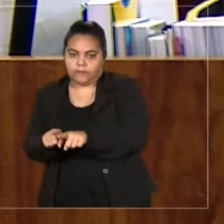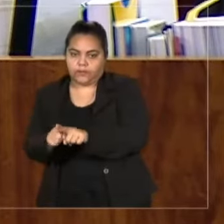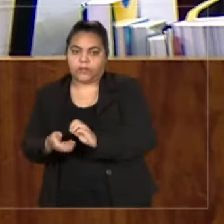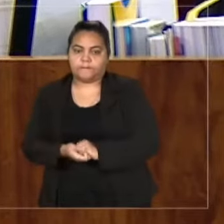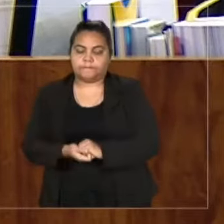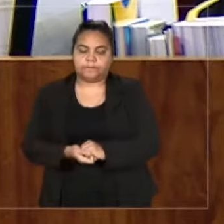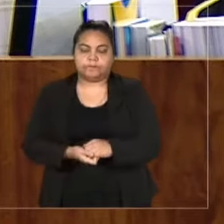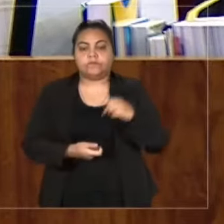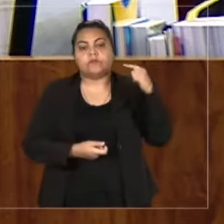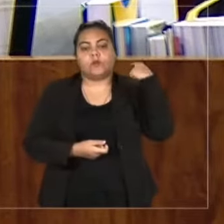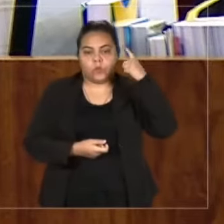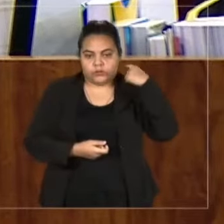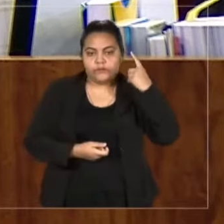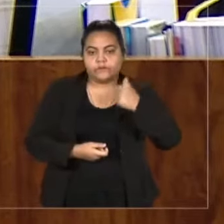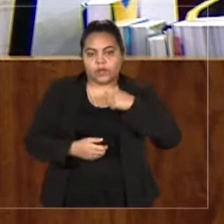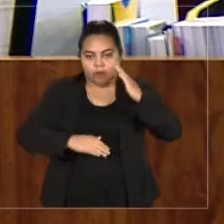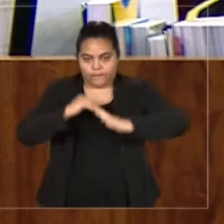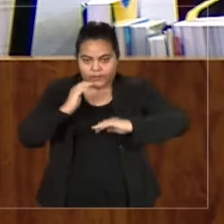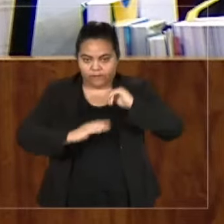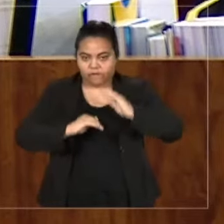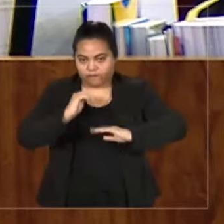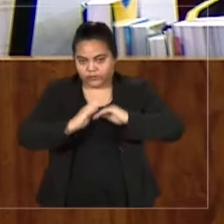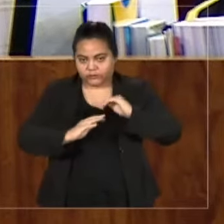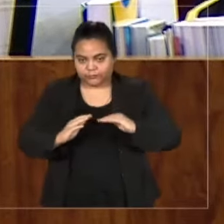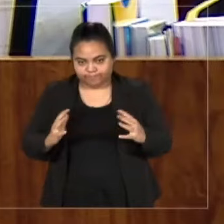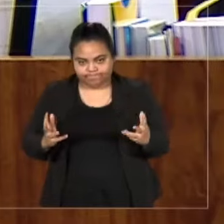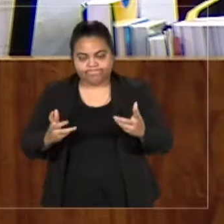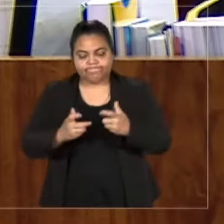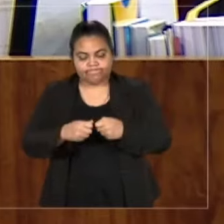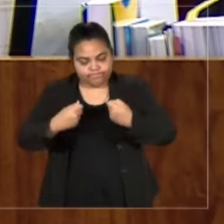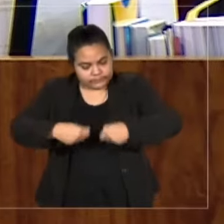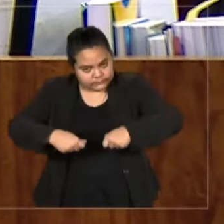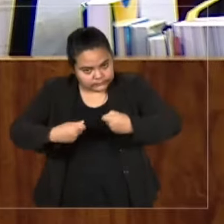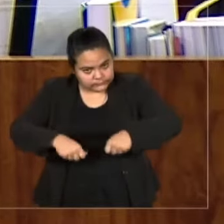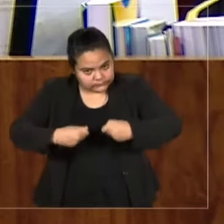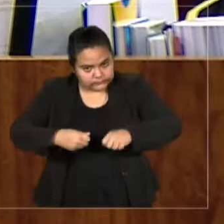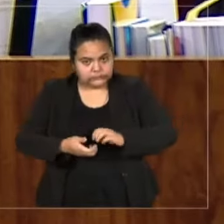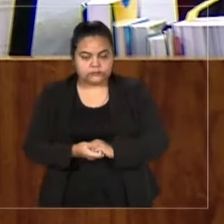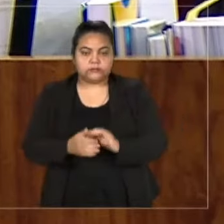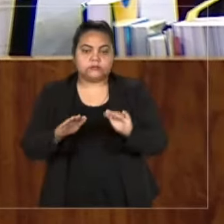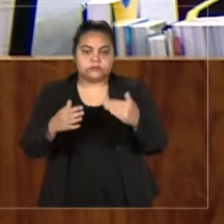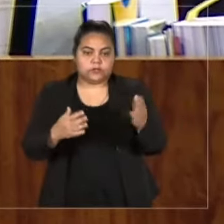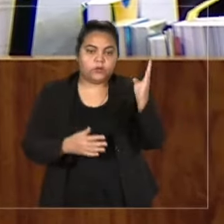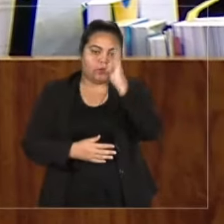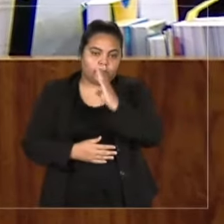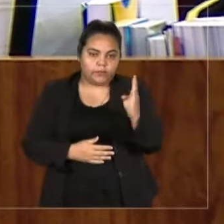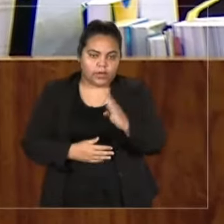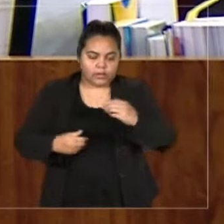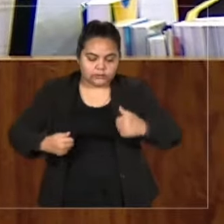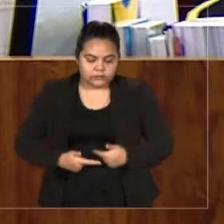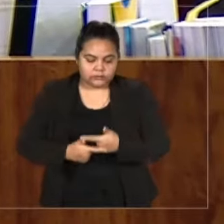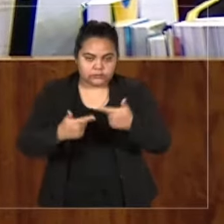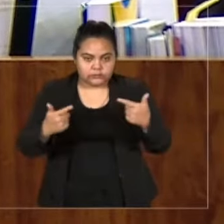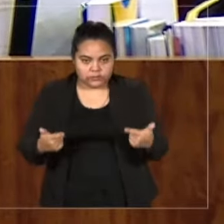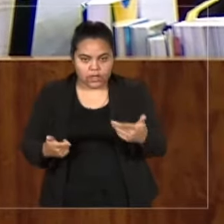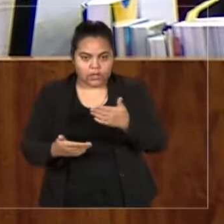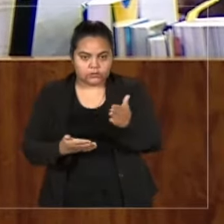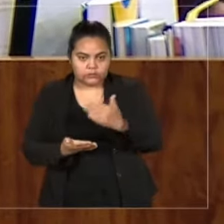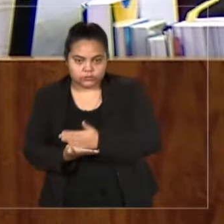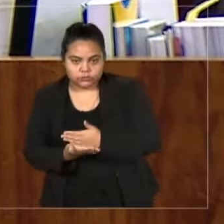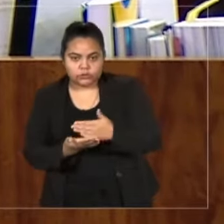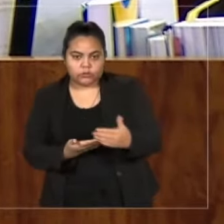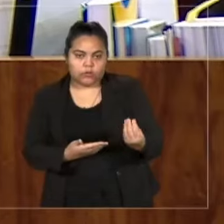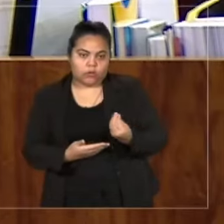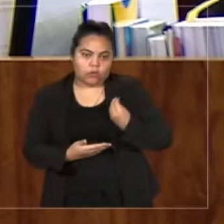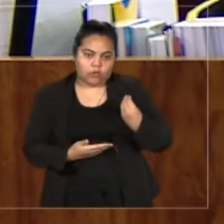O advogado é uma profissão nobre, necessária, e, portanto, o Brasil tem a sorte de ter começado a sua